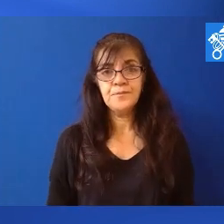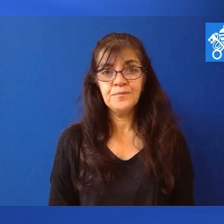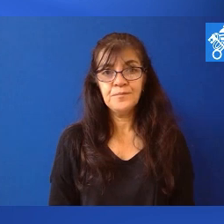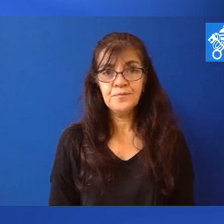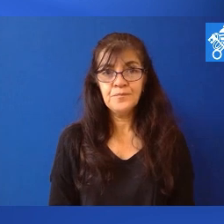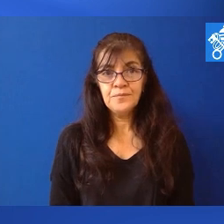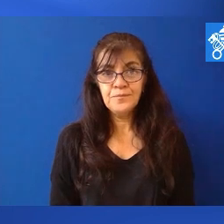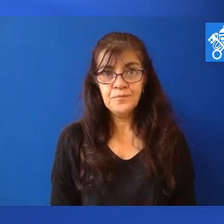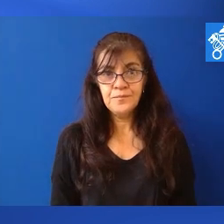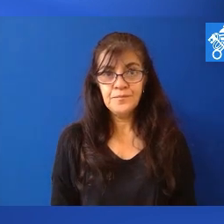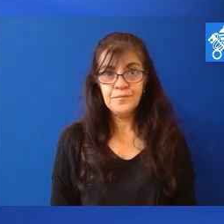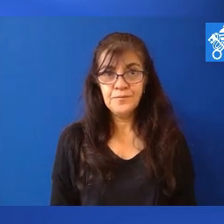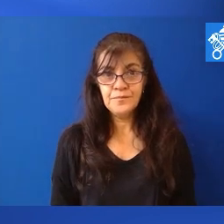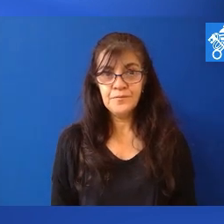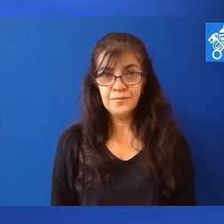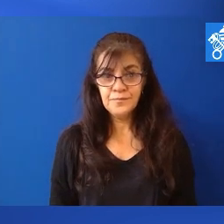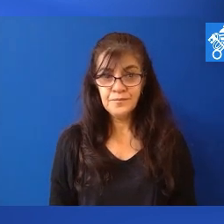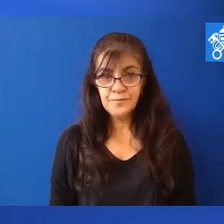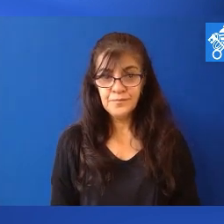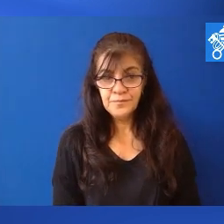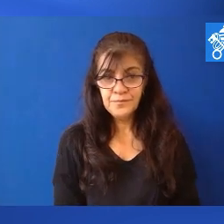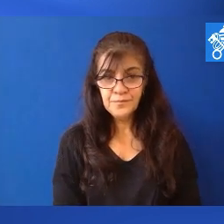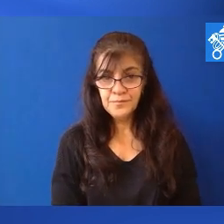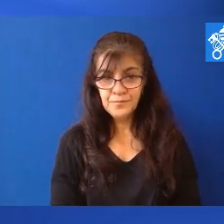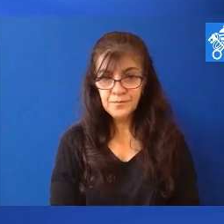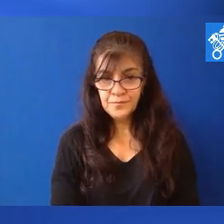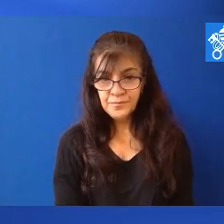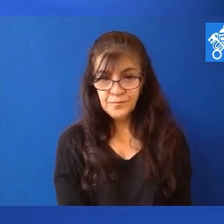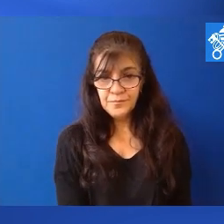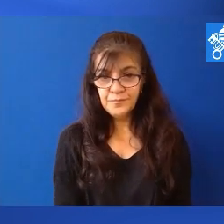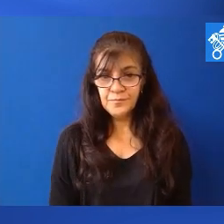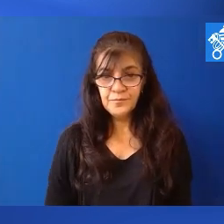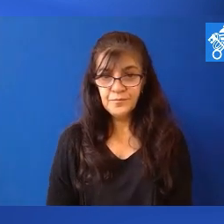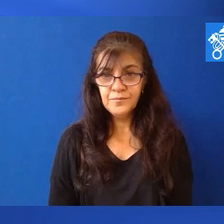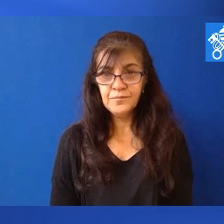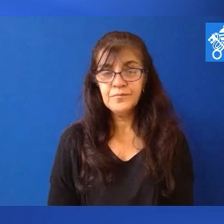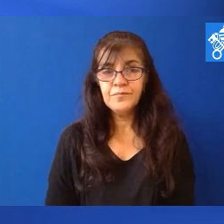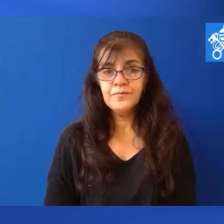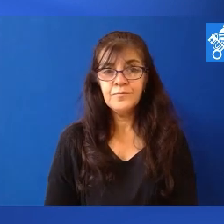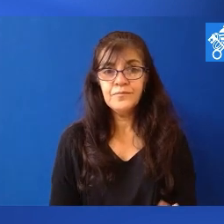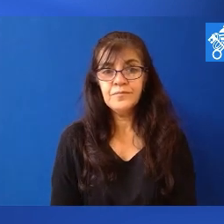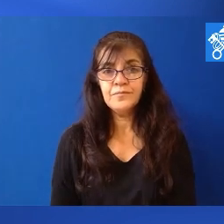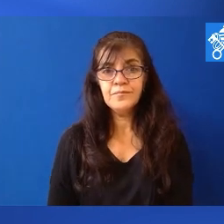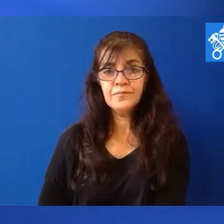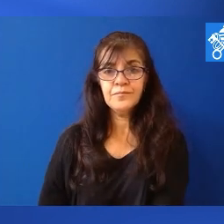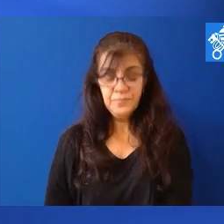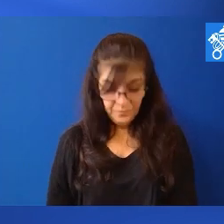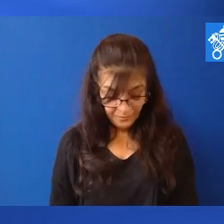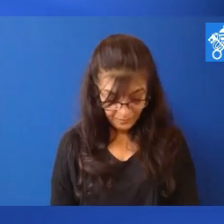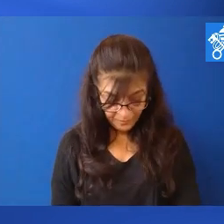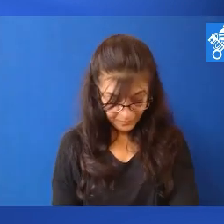Caros irmãos e irmãs, o discernimento que nos vem ocupando nestas